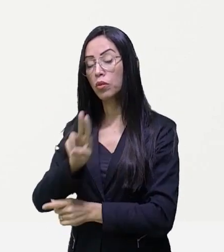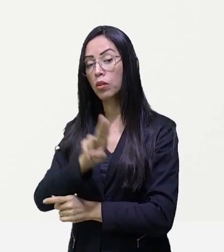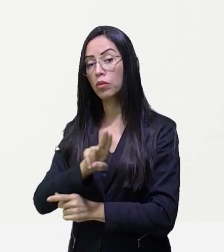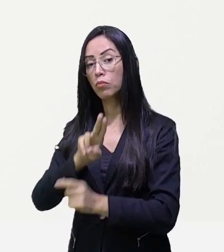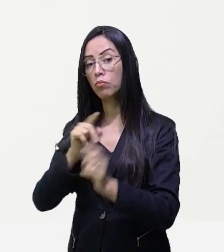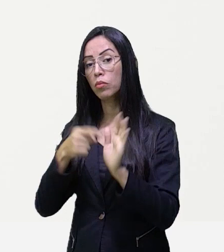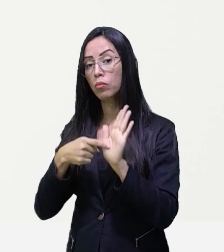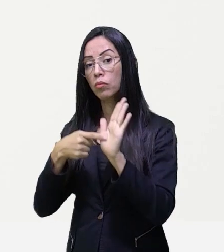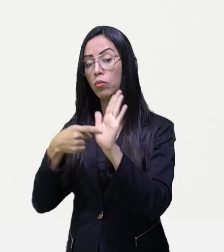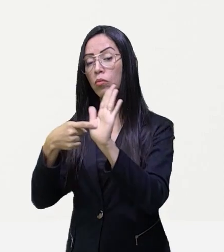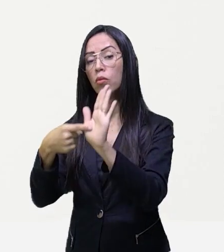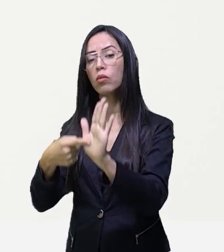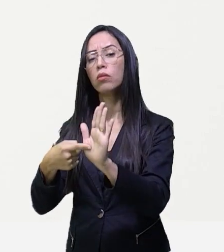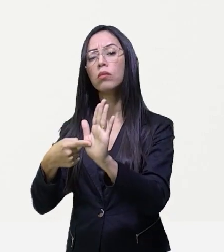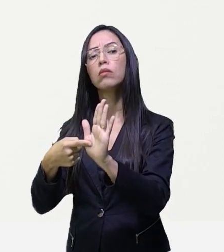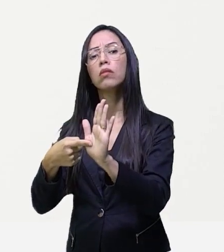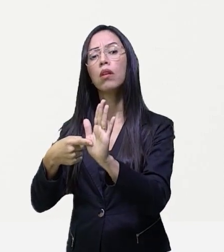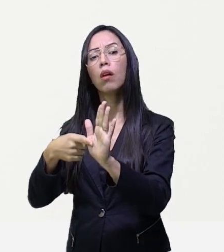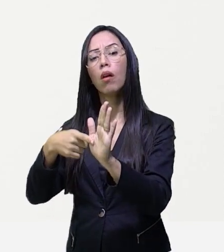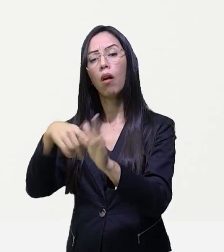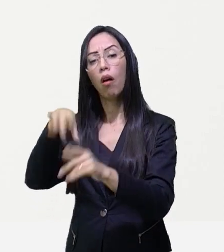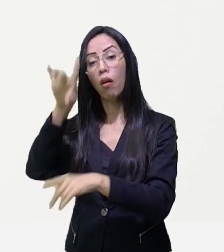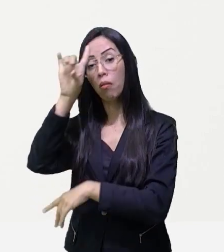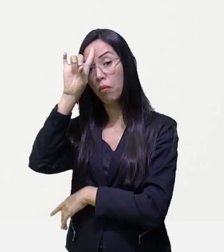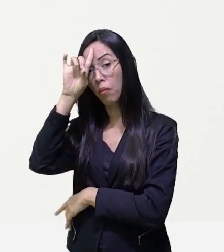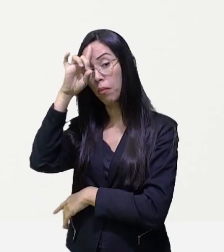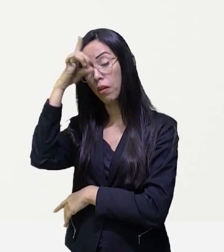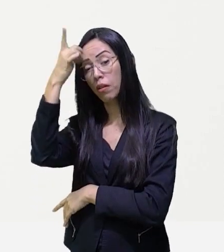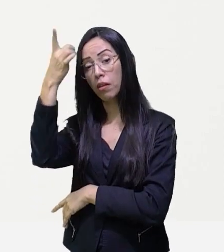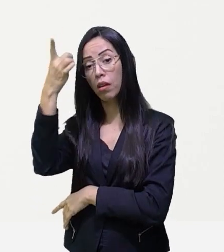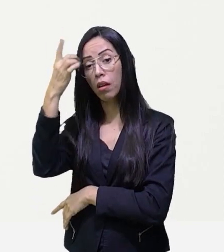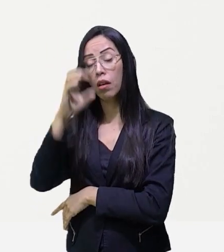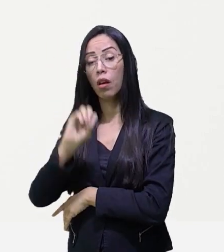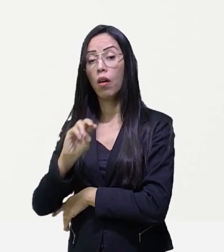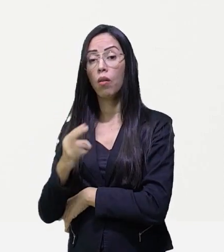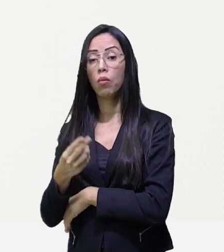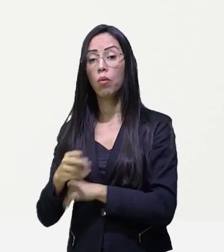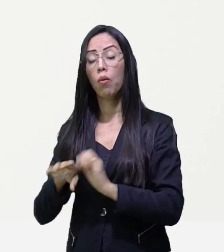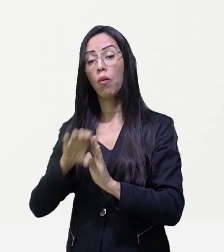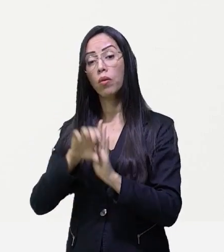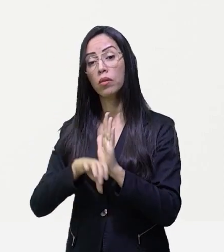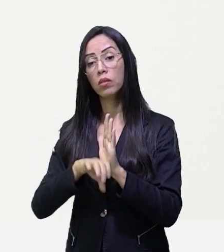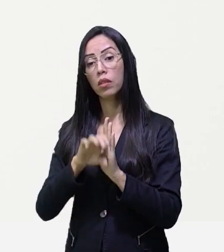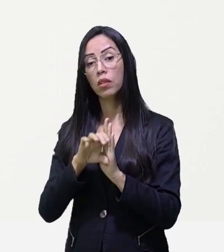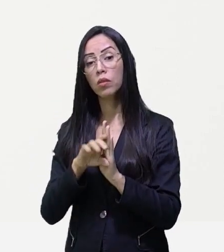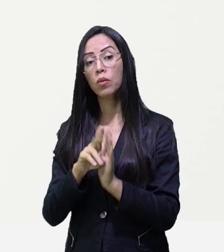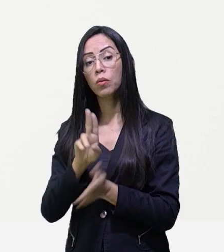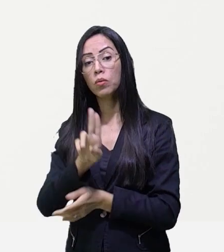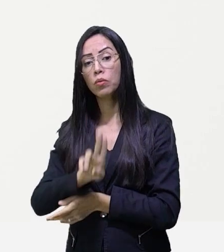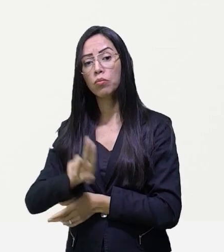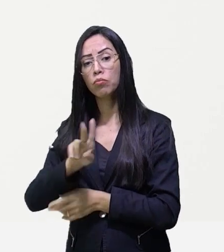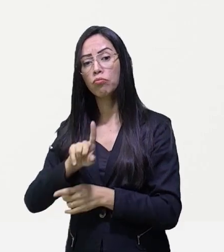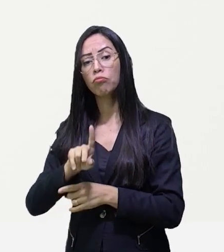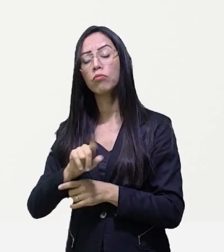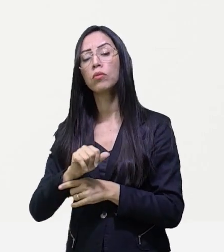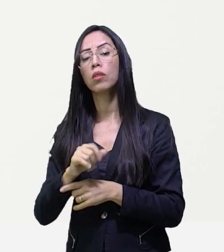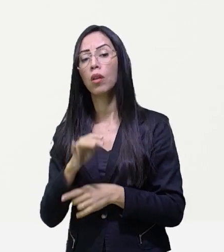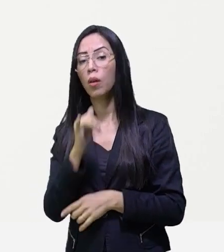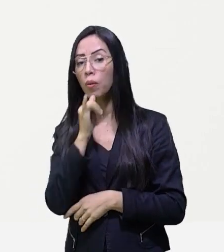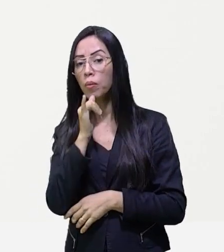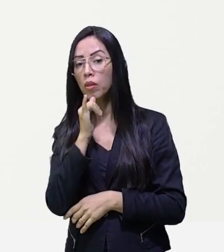expor e apresentar uma ideia ou um conceito. Utiliza-se de recursos